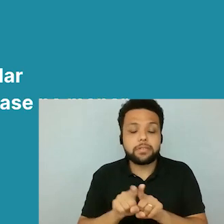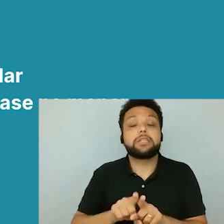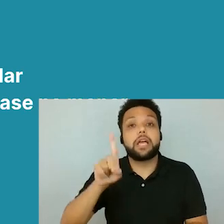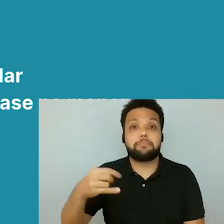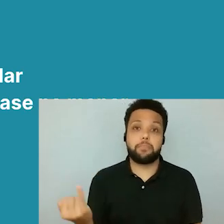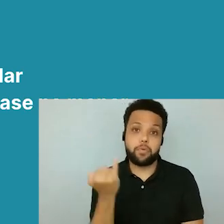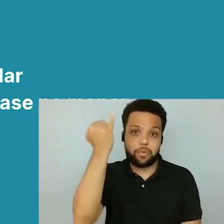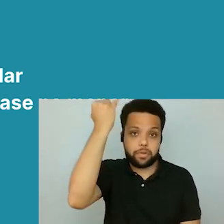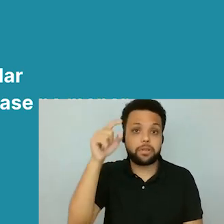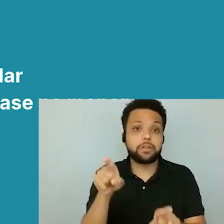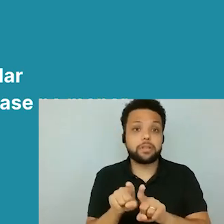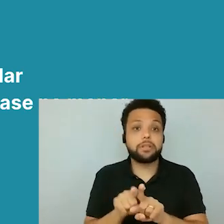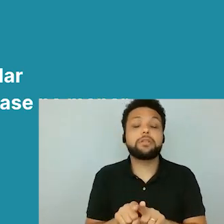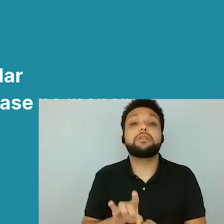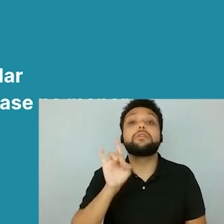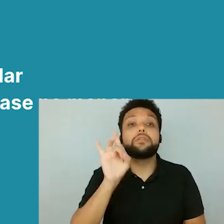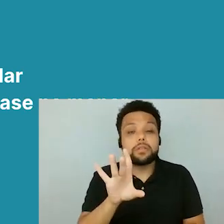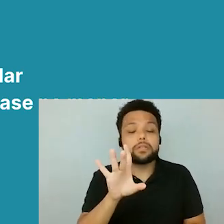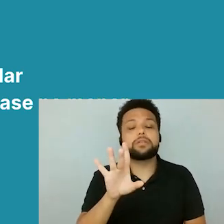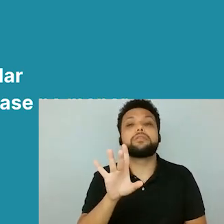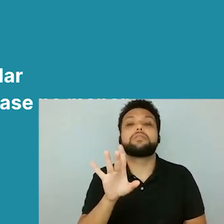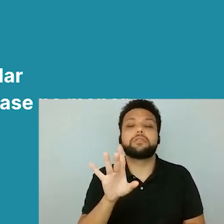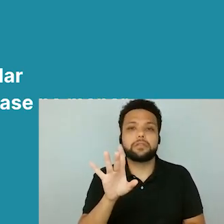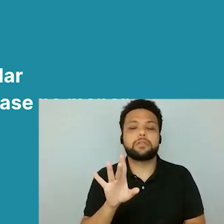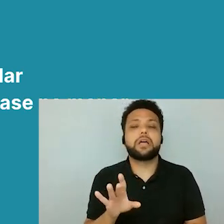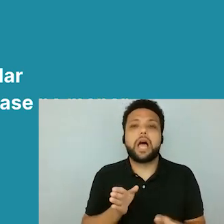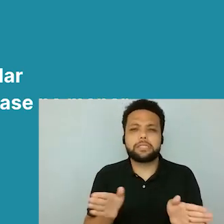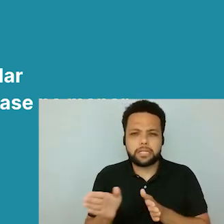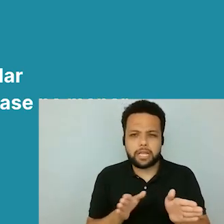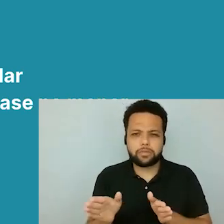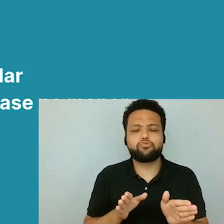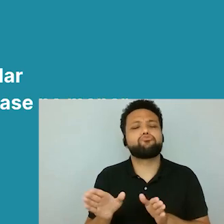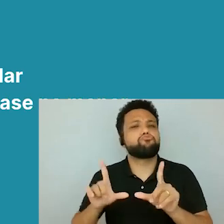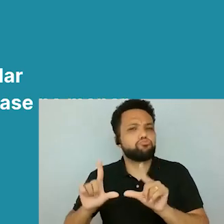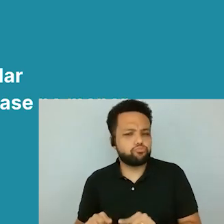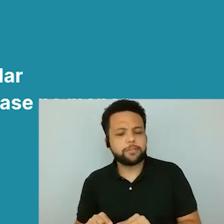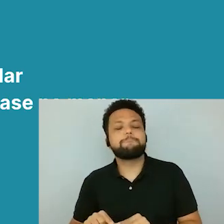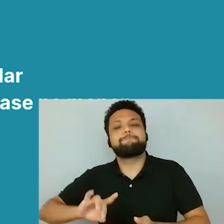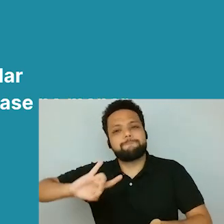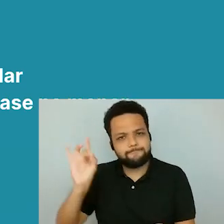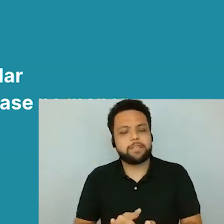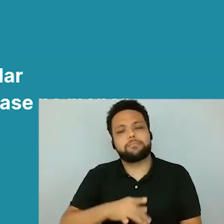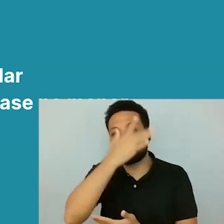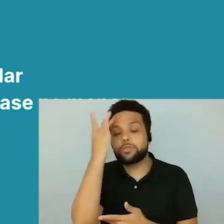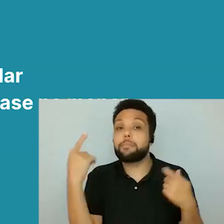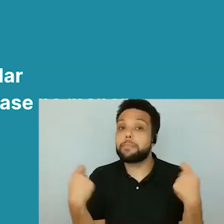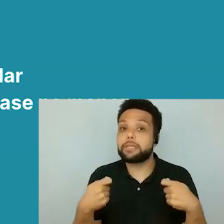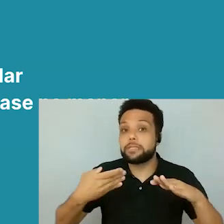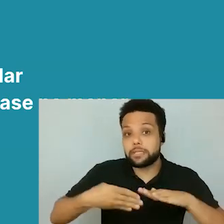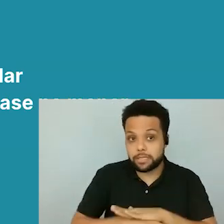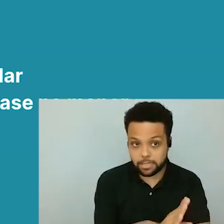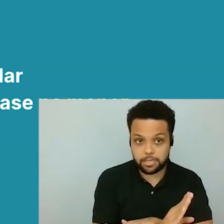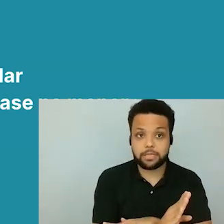importante, né, que é só partir ali do acesso mínimo e só ir dando acesso para as pessoas que realmente precisam ali nas suas